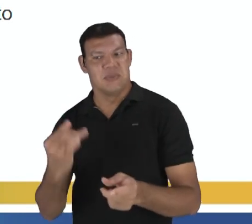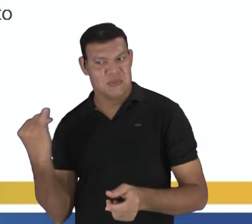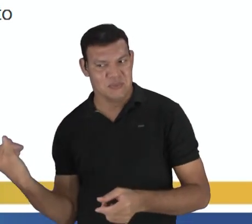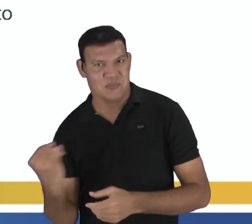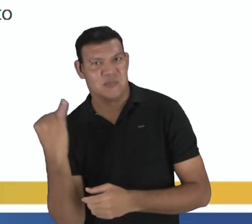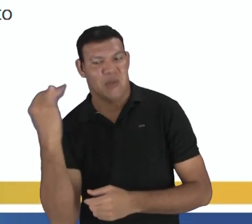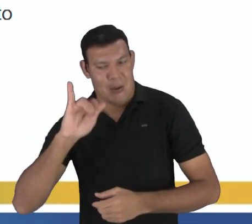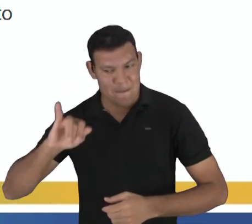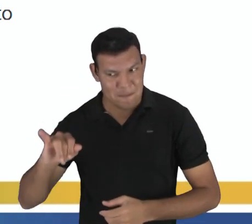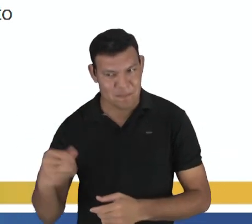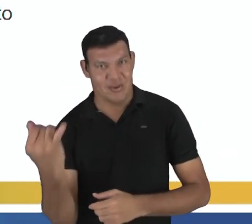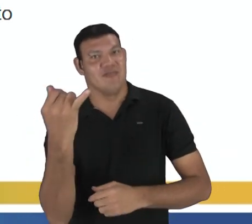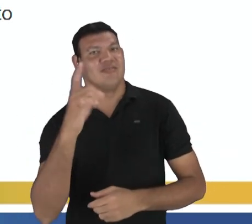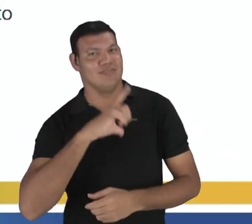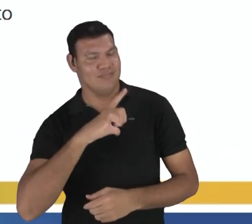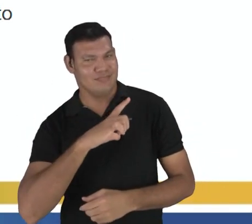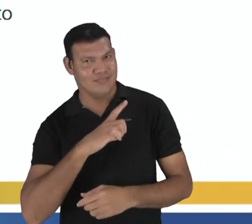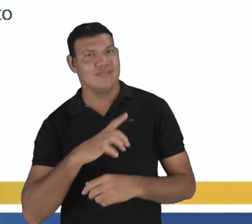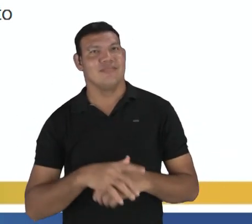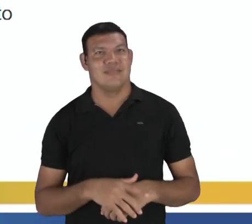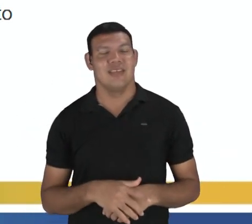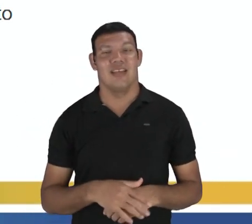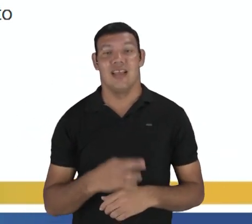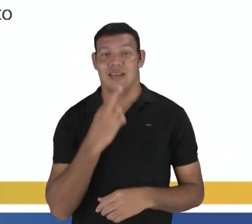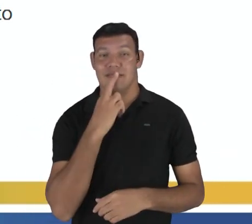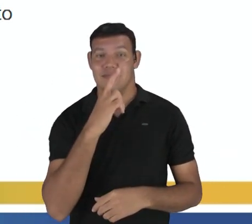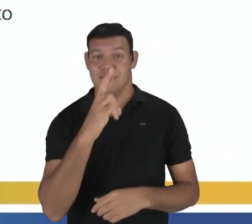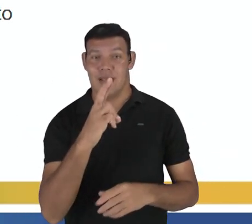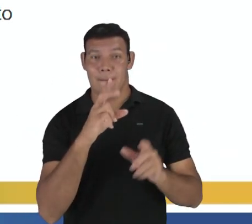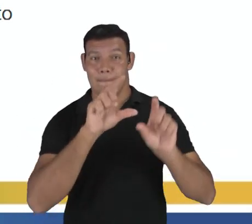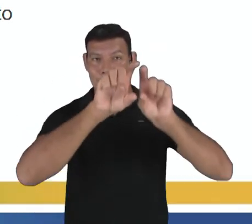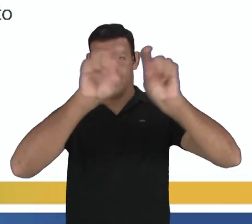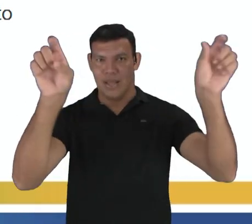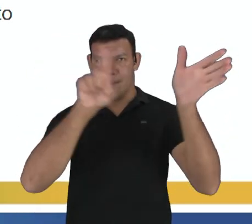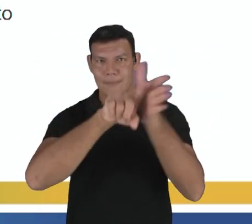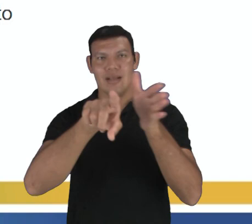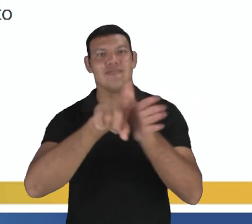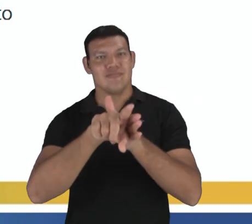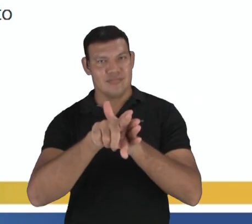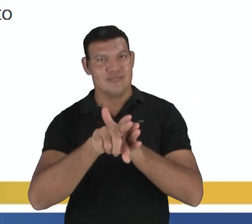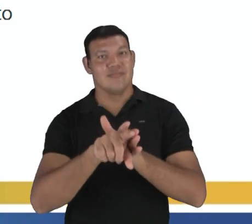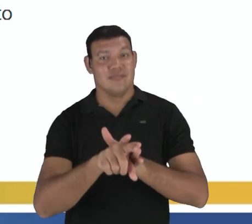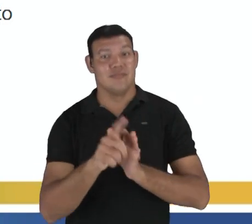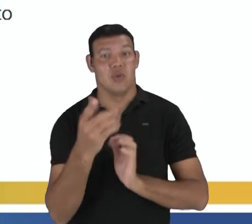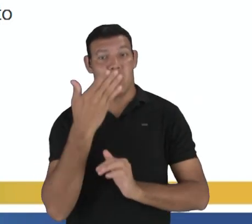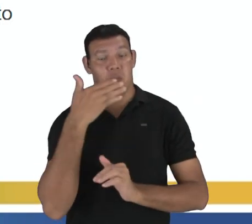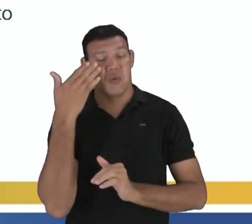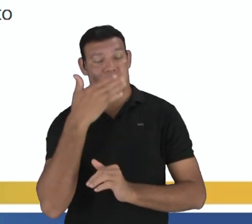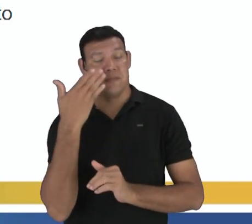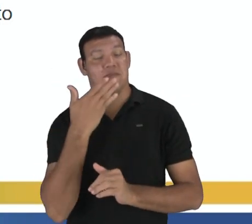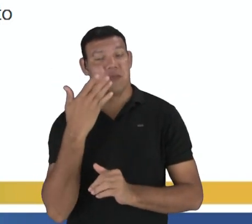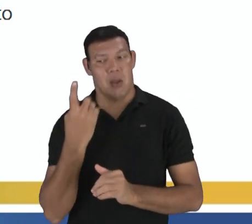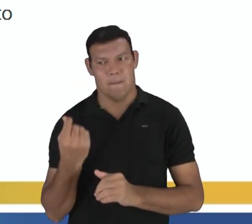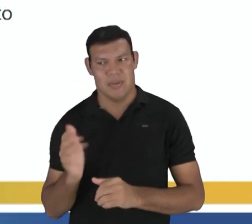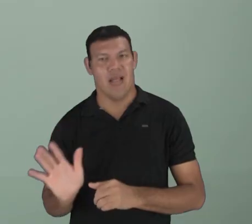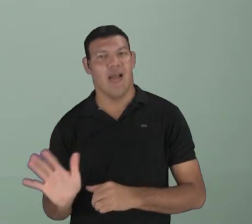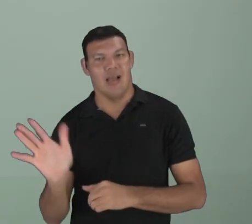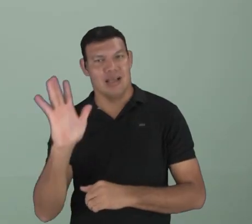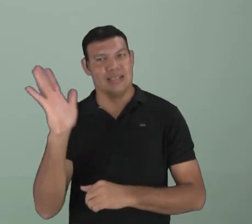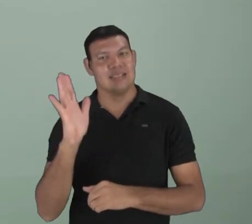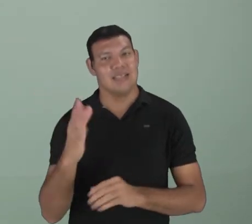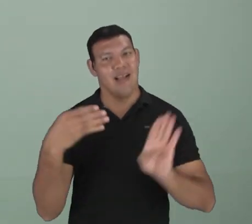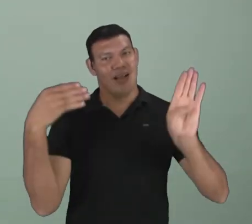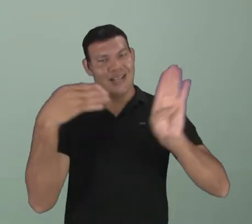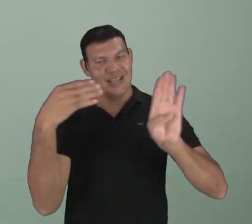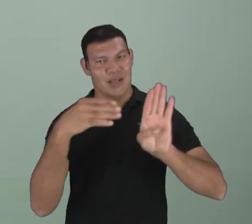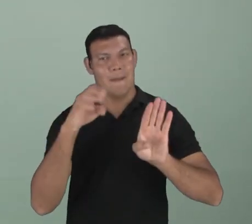muito vantajoso, né? A própria questão já diz aí, o açúcar era um produto de luxo, tá? Pessoal, então não esqueçam aí de